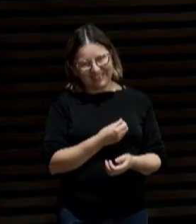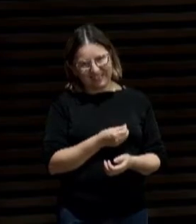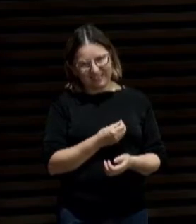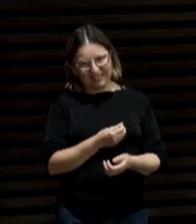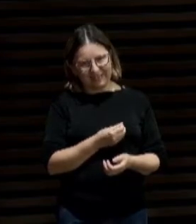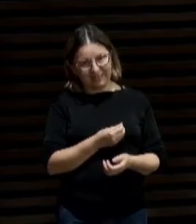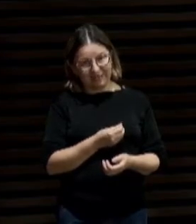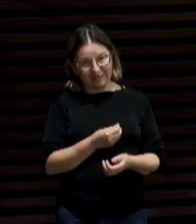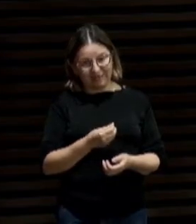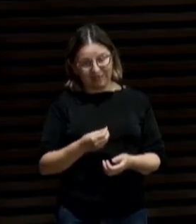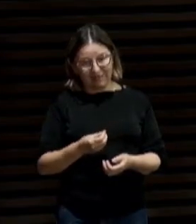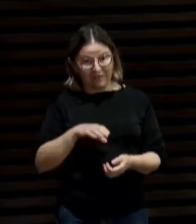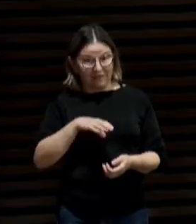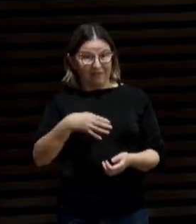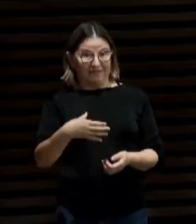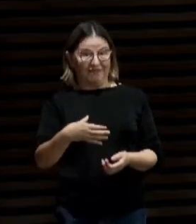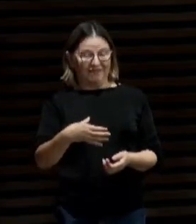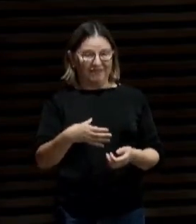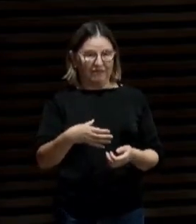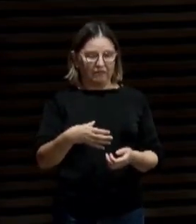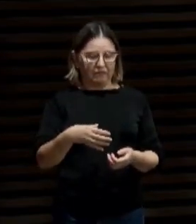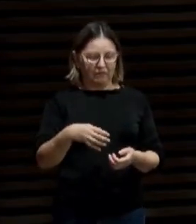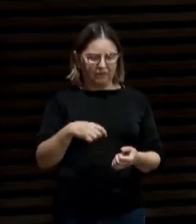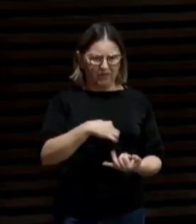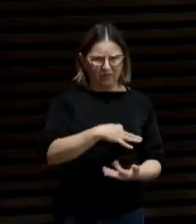com ânimo num mundo como esse?